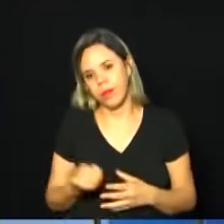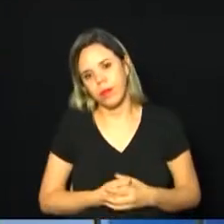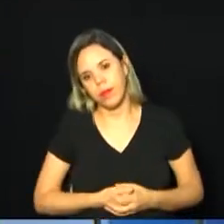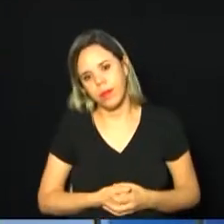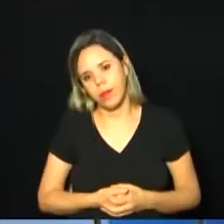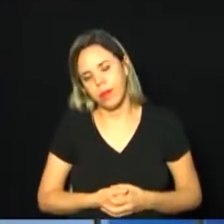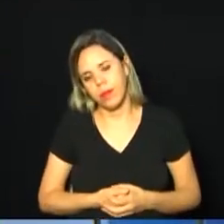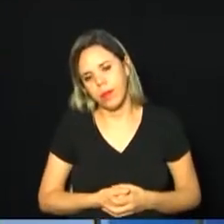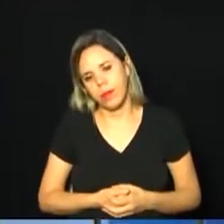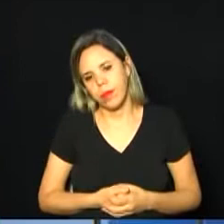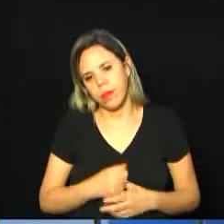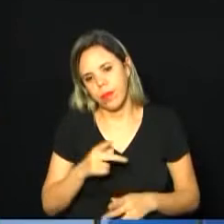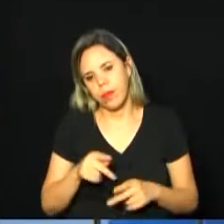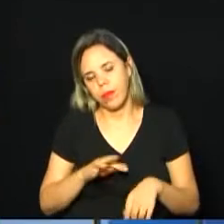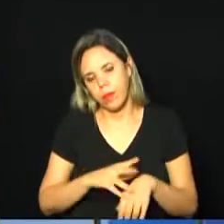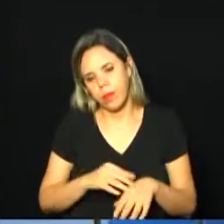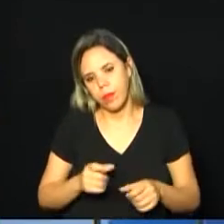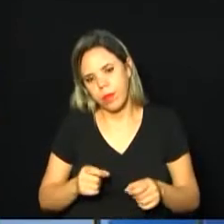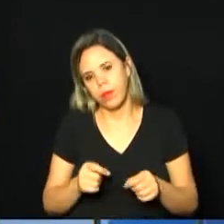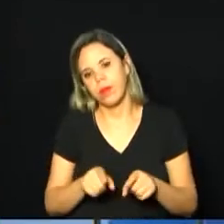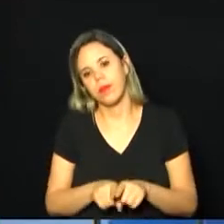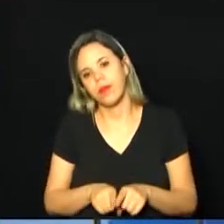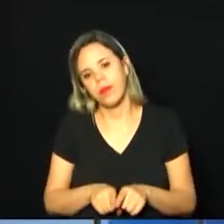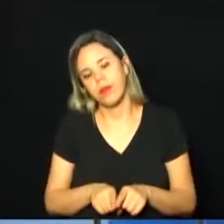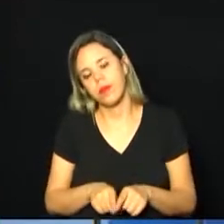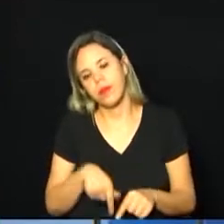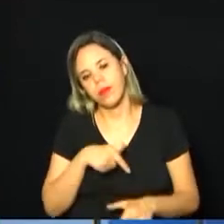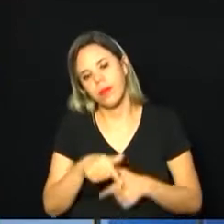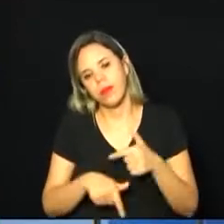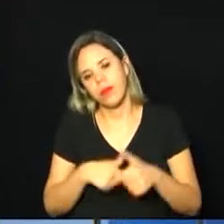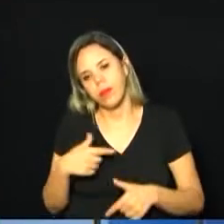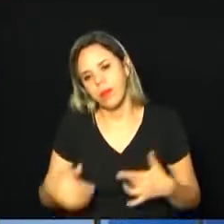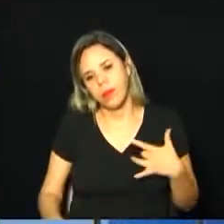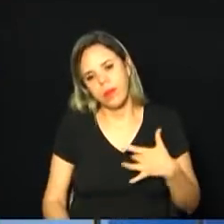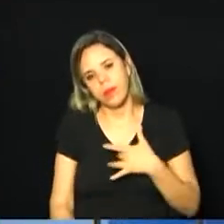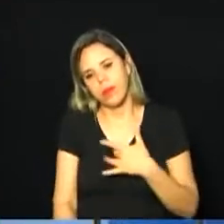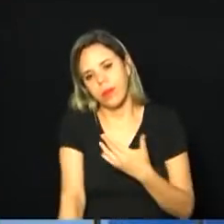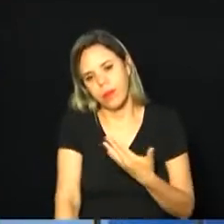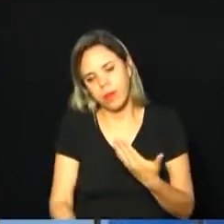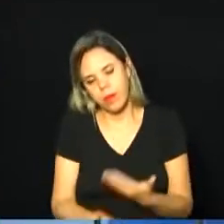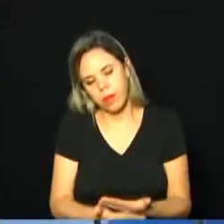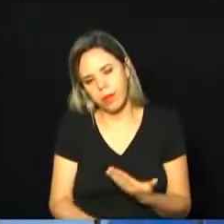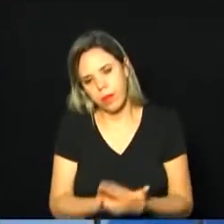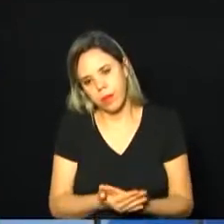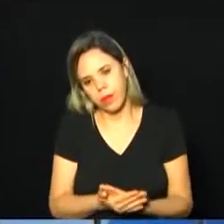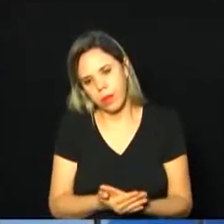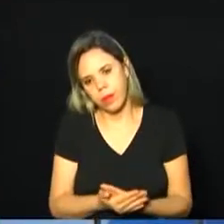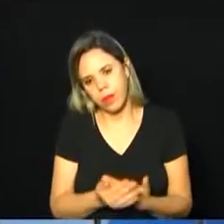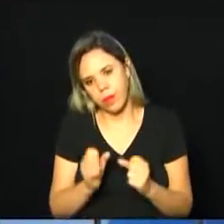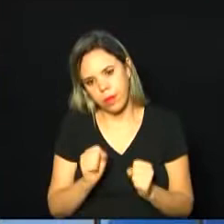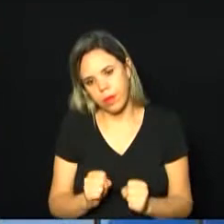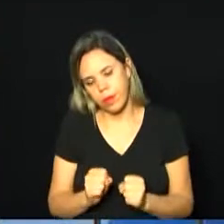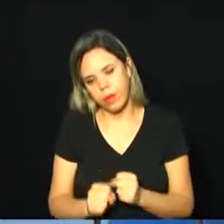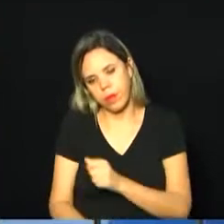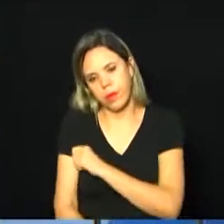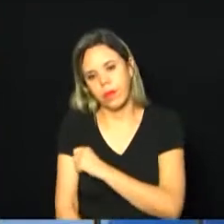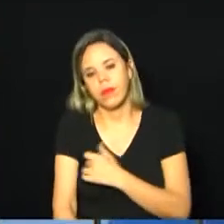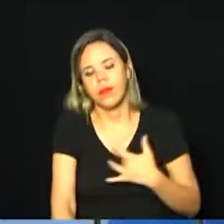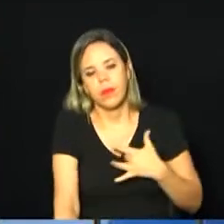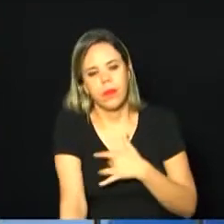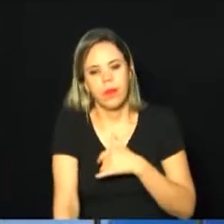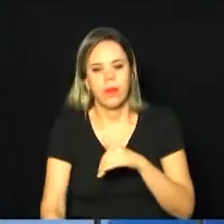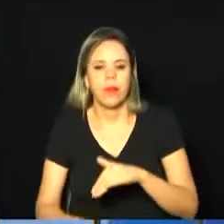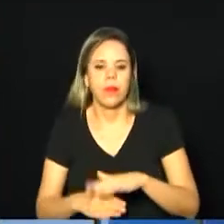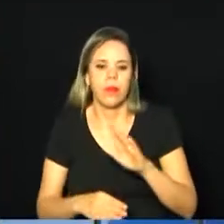e mundo supressivos e também as os trabalhadores e estudantes da área da saúde maiores de 18 anos